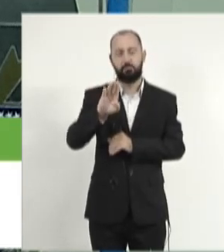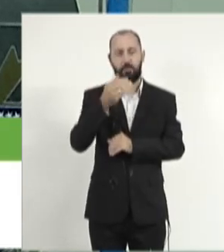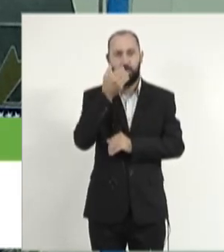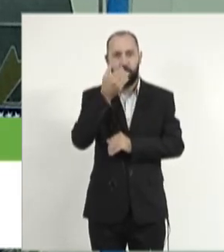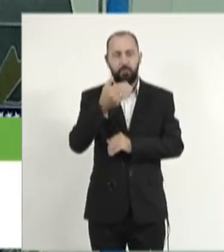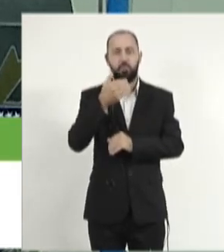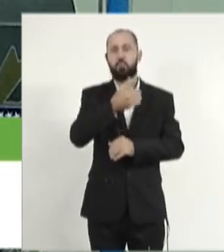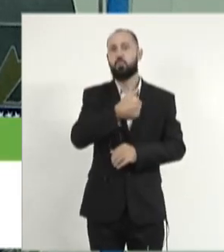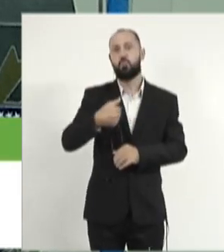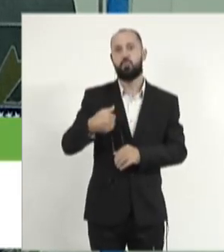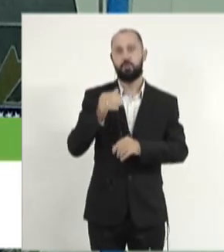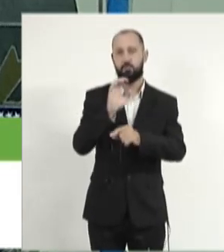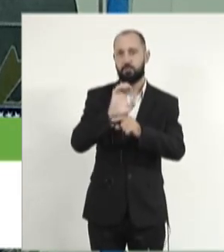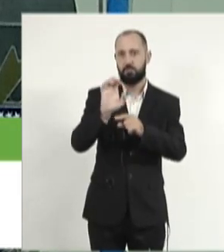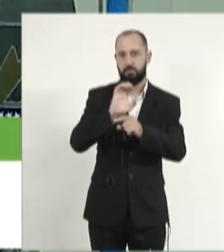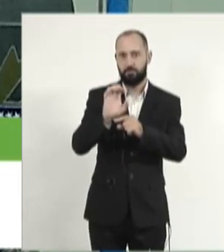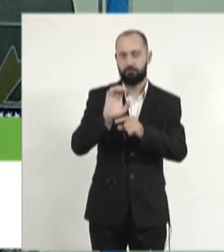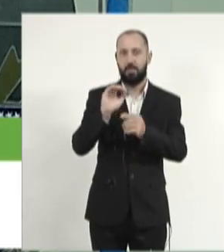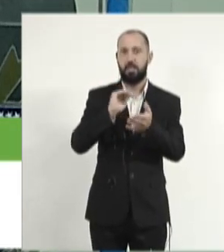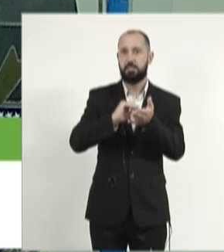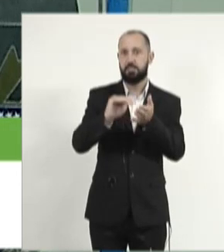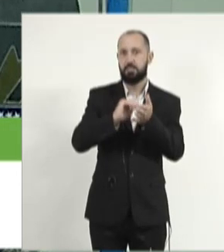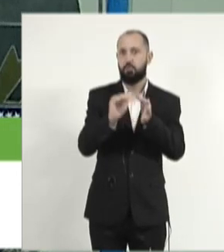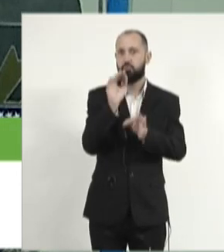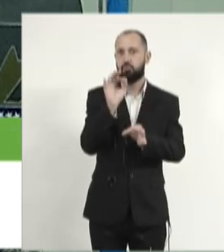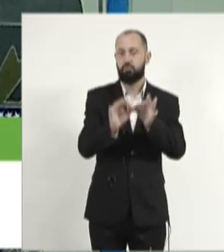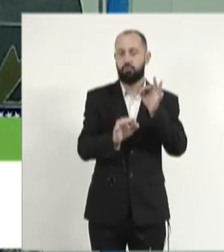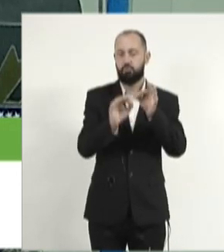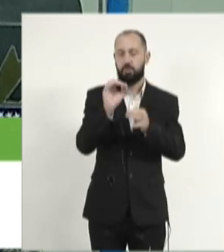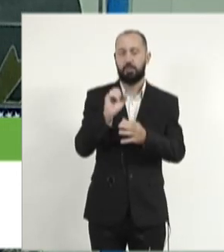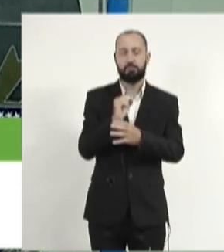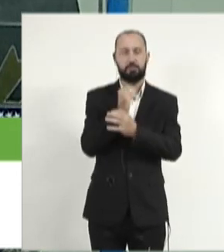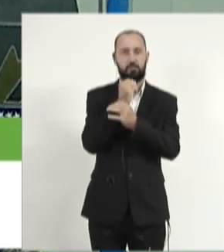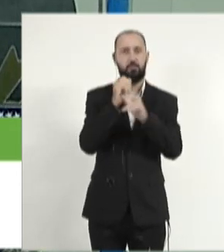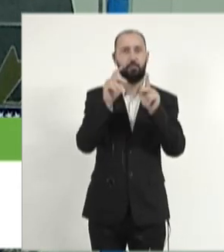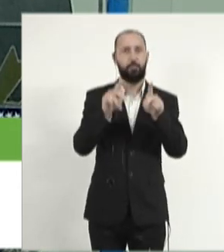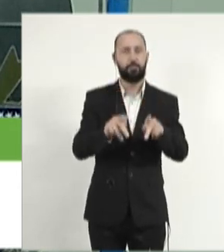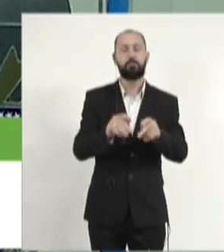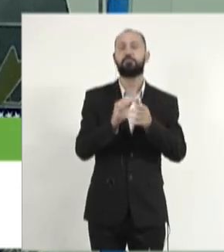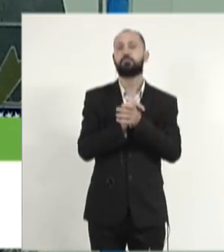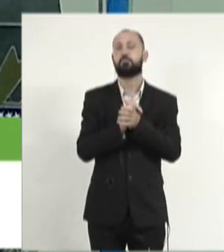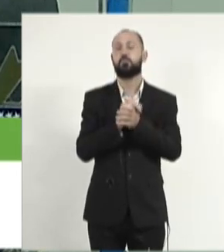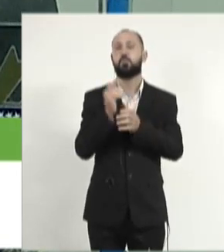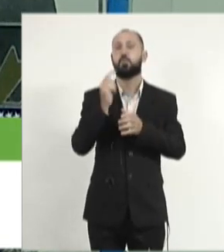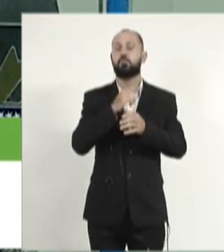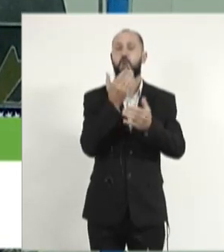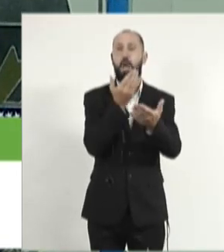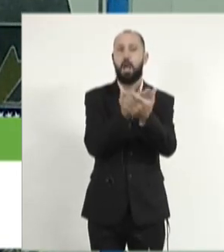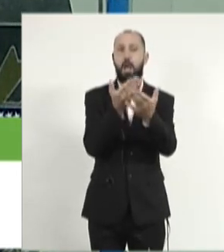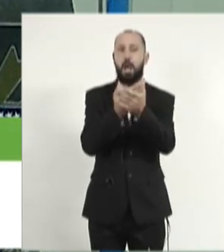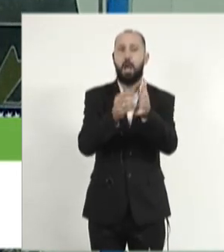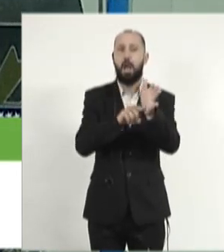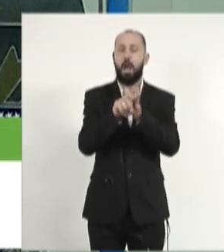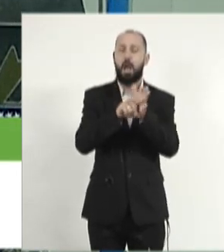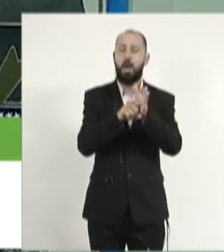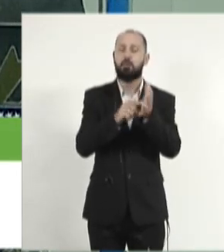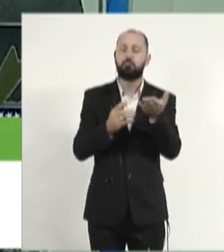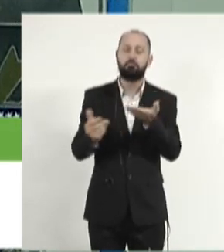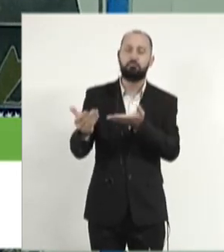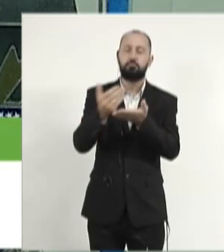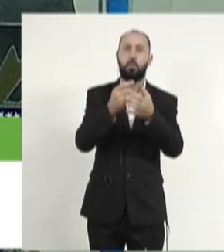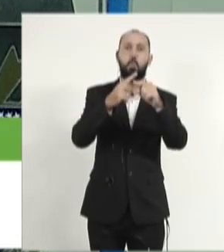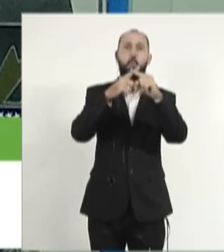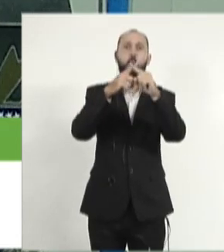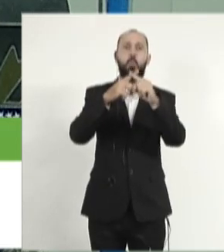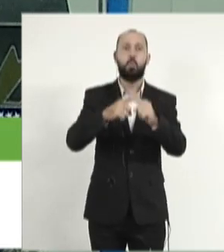pediu que o governo do estado, em especial a Secretaria de Justiça e Segurança Pública, Sejusp, ela promova estudos para a realização de um